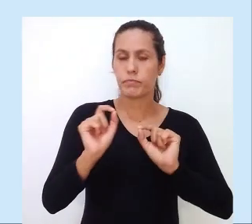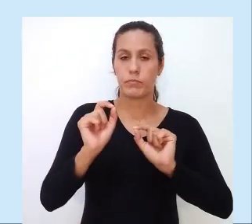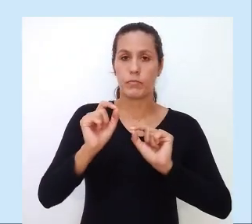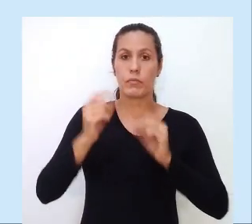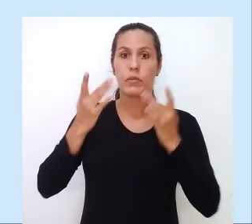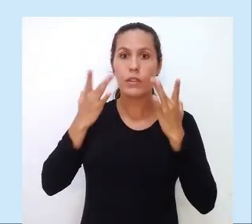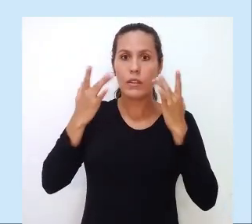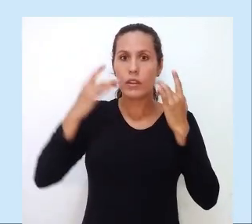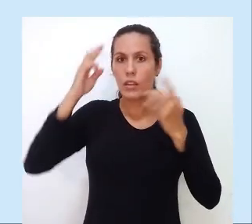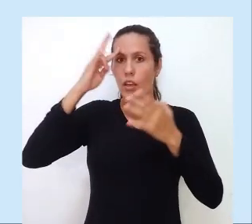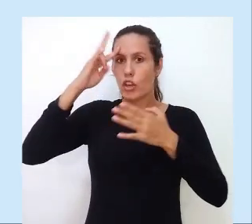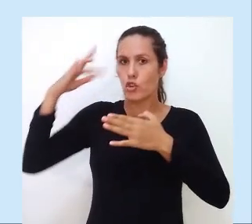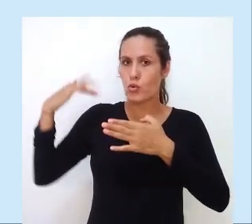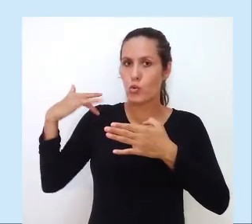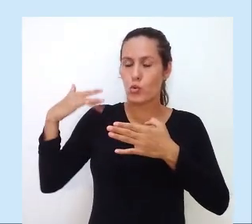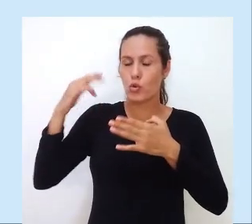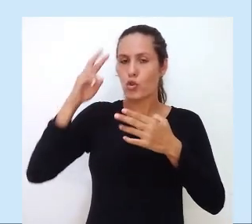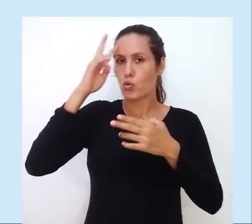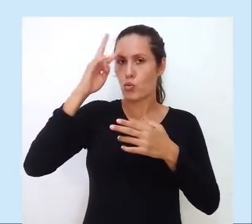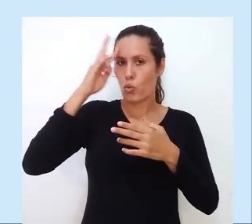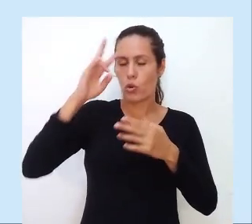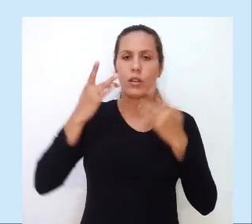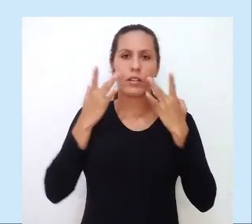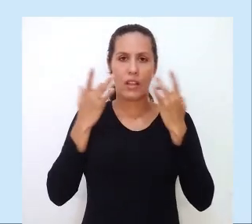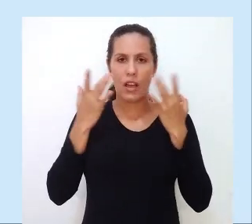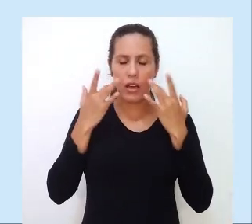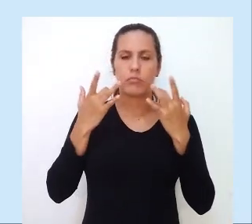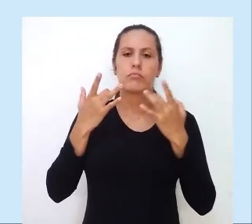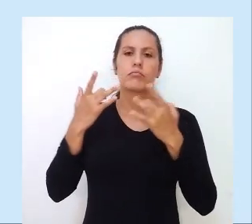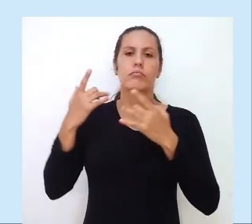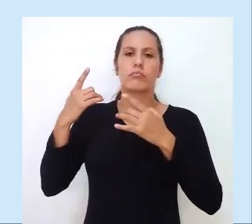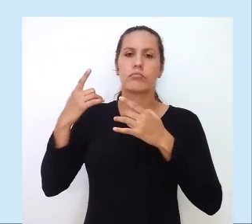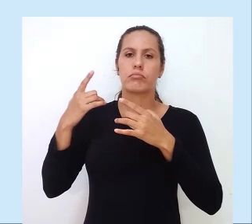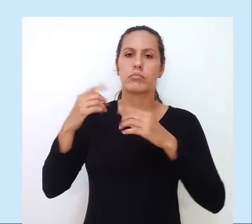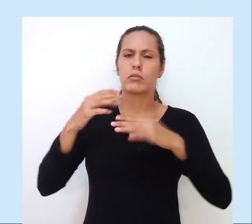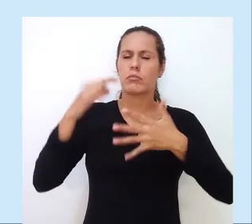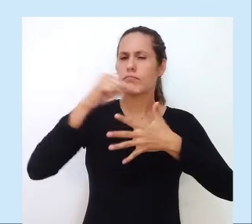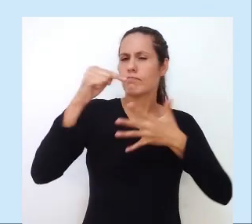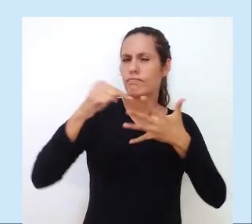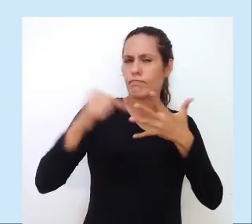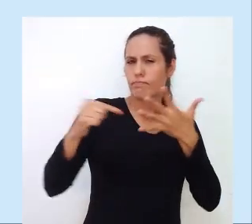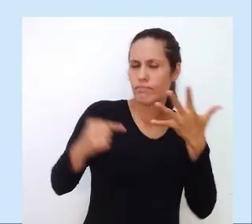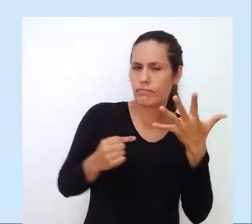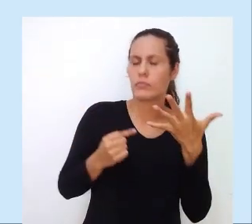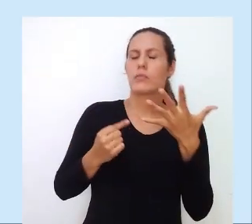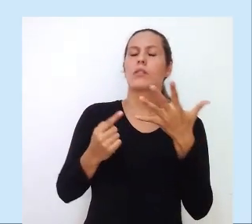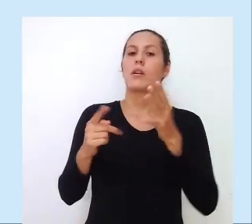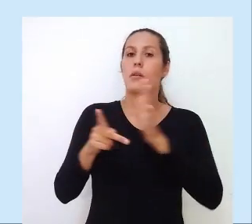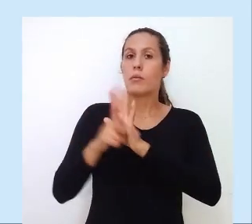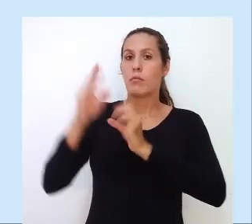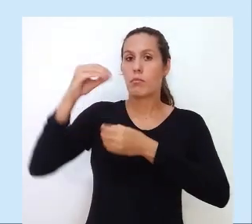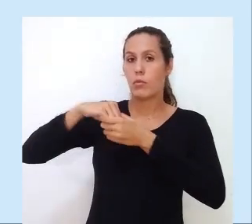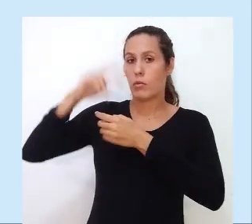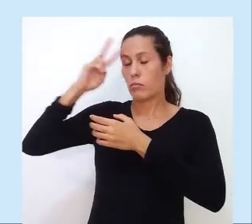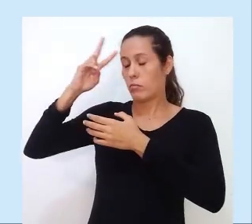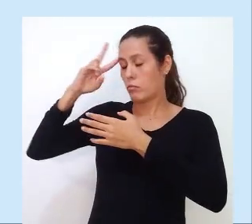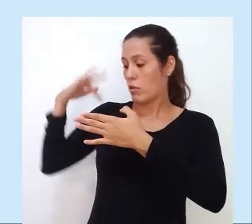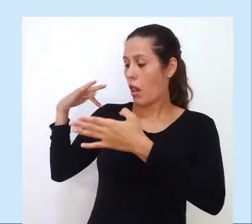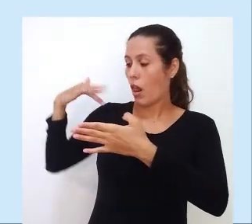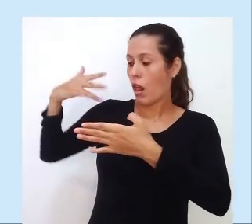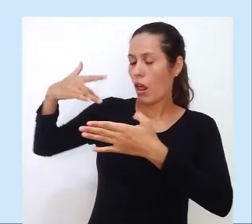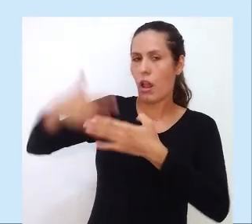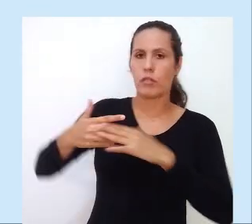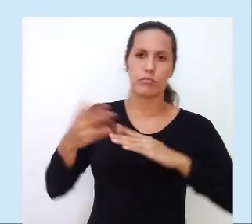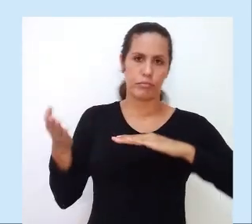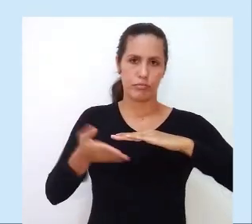pouco sobre a história do teatro, ver alguns aspectos dos princípios históricos à contemporaneidade.